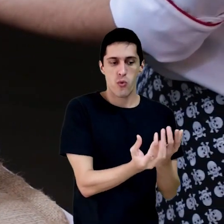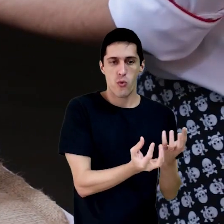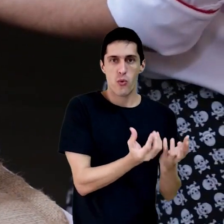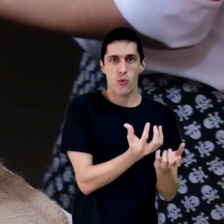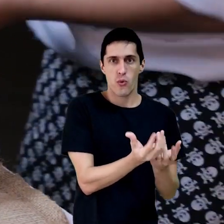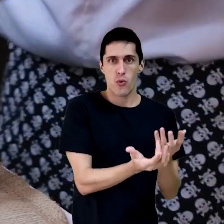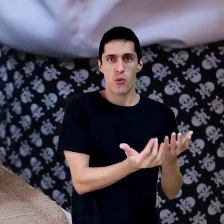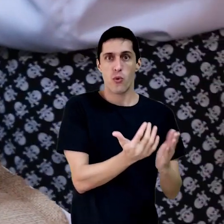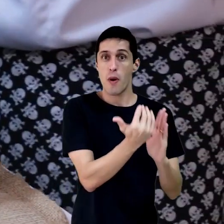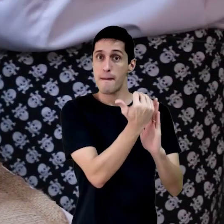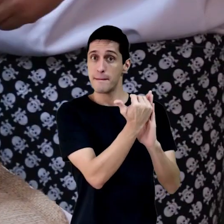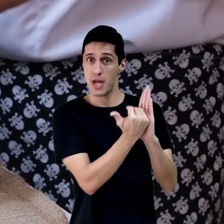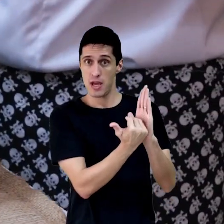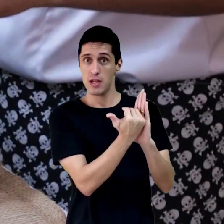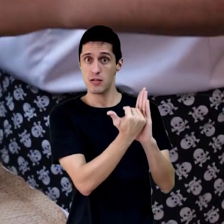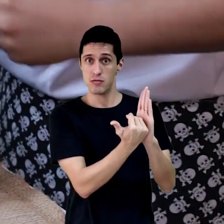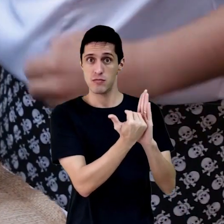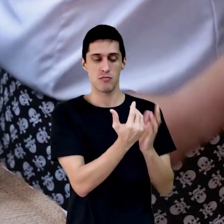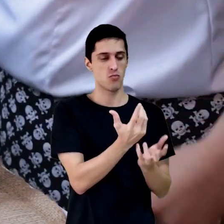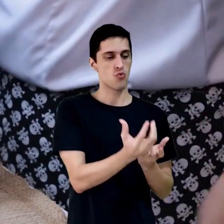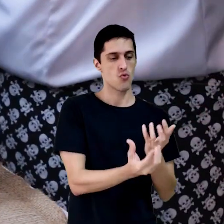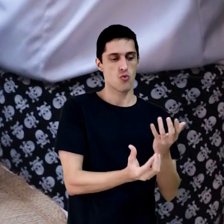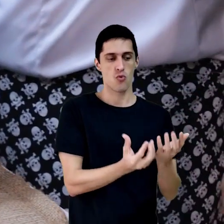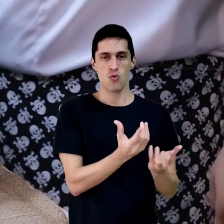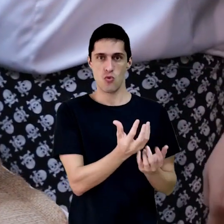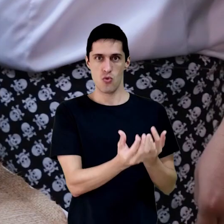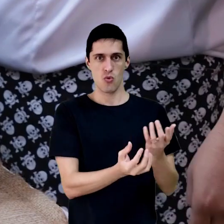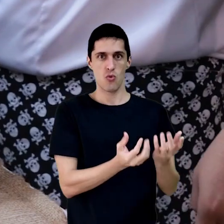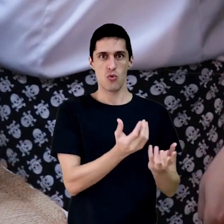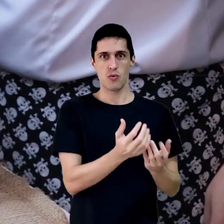acabar queimando.